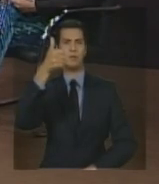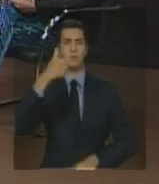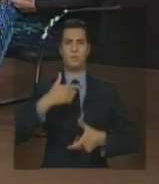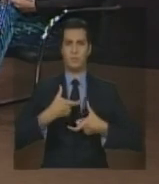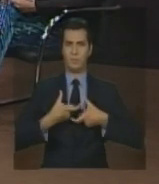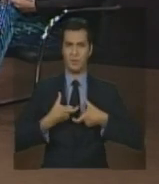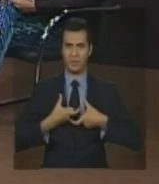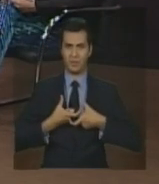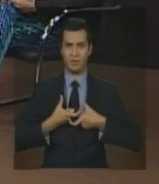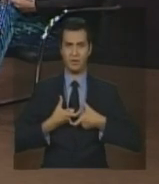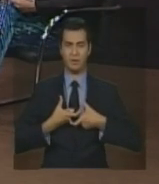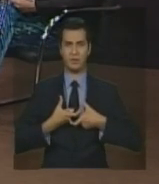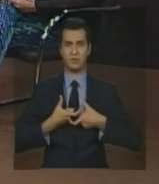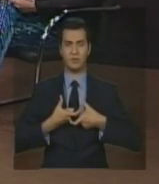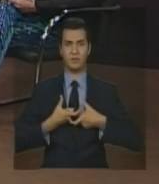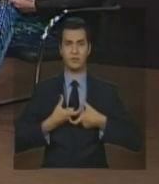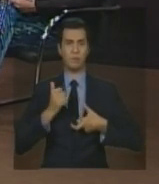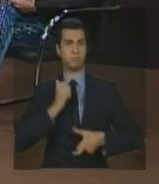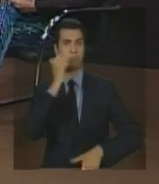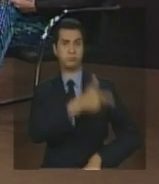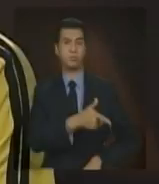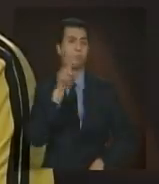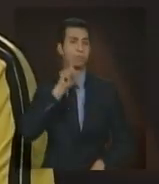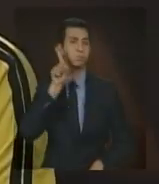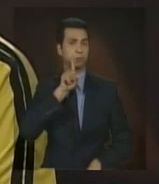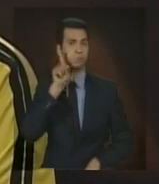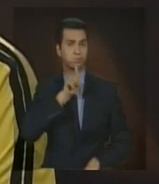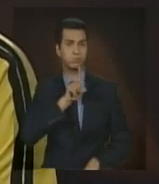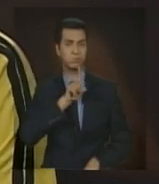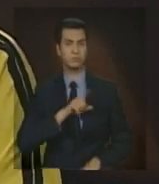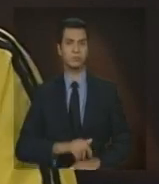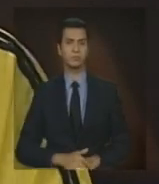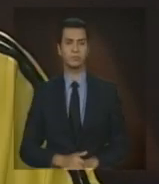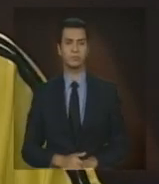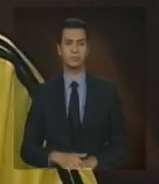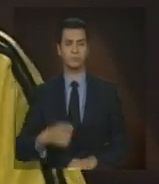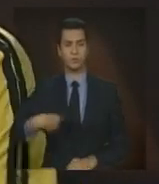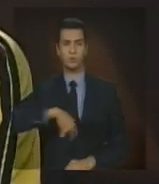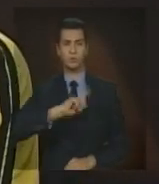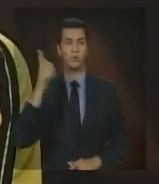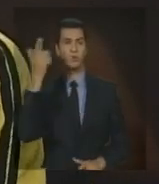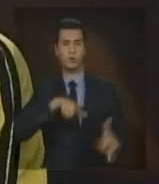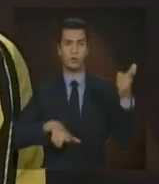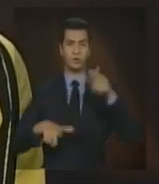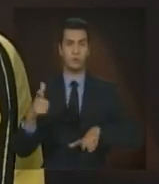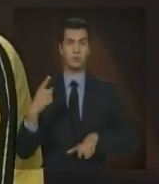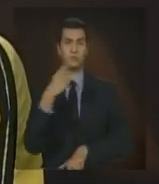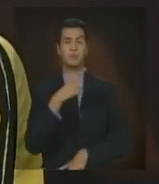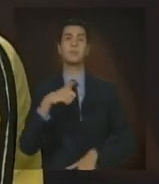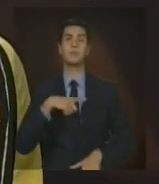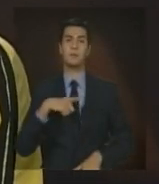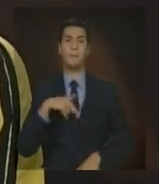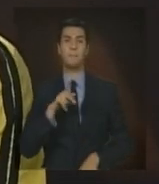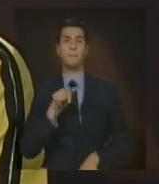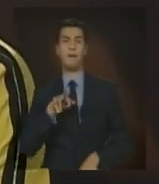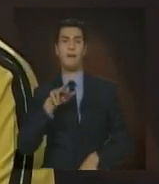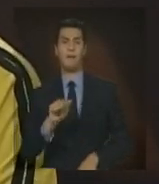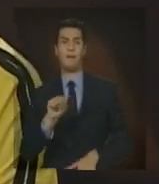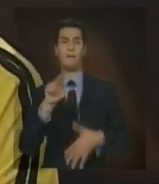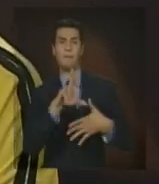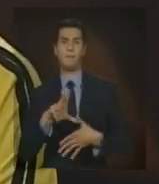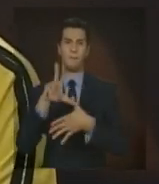dobro de medalhas nossas em cima, né? Onde nós estamos ganhando no Parapan e todas as medalhas.